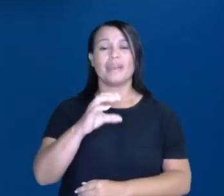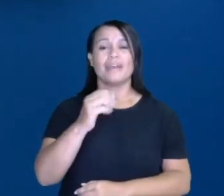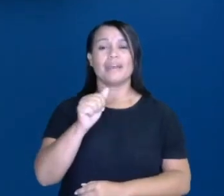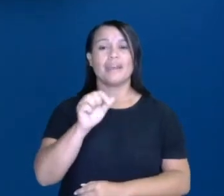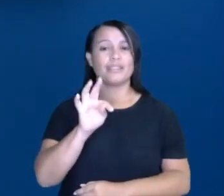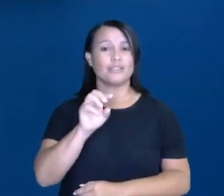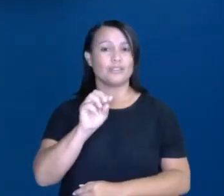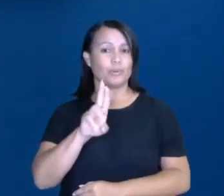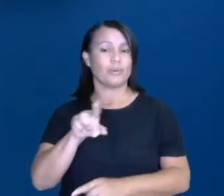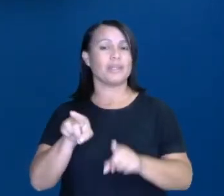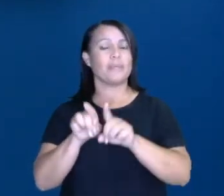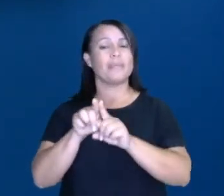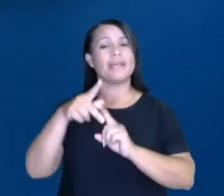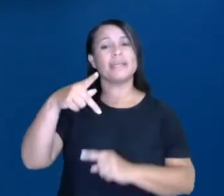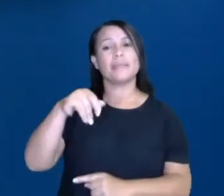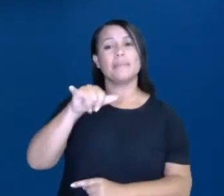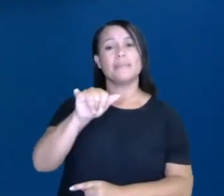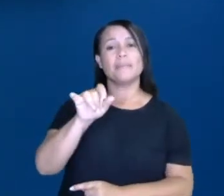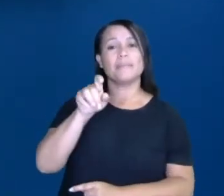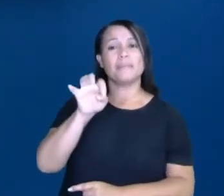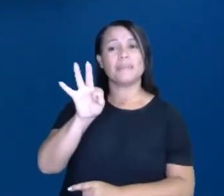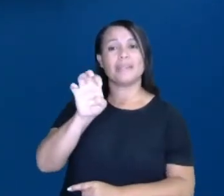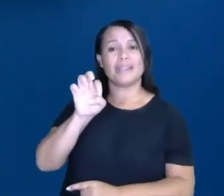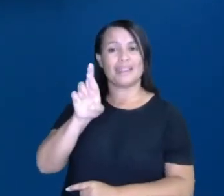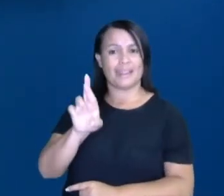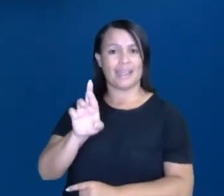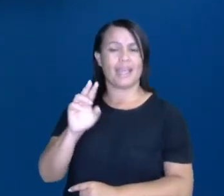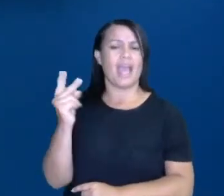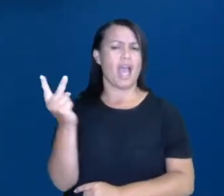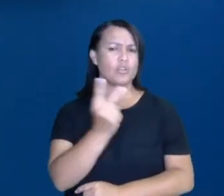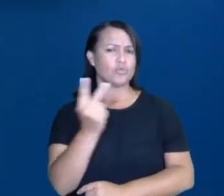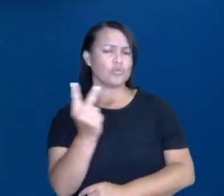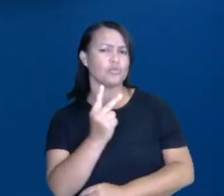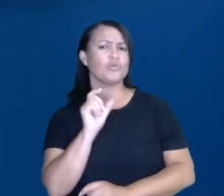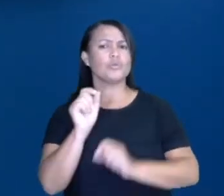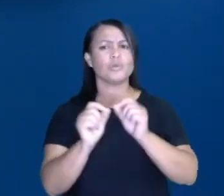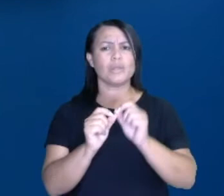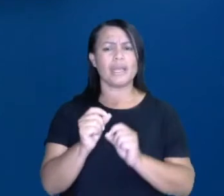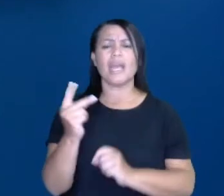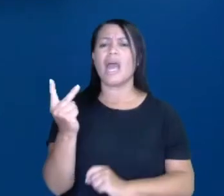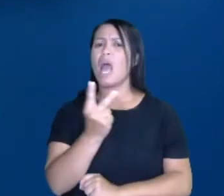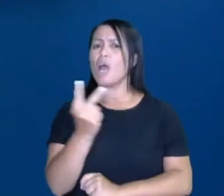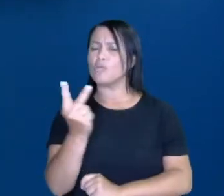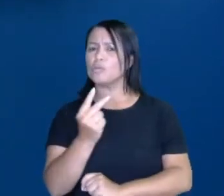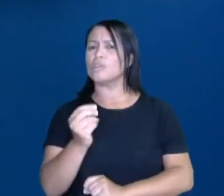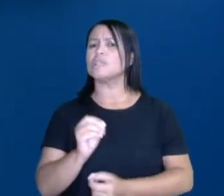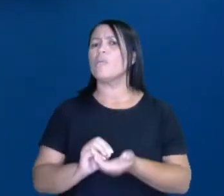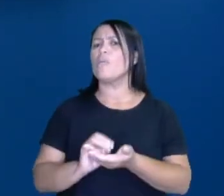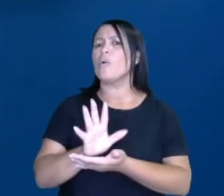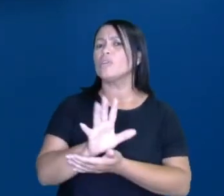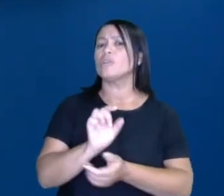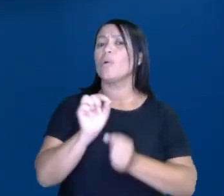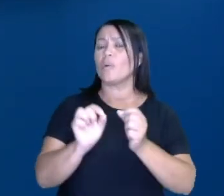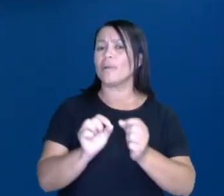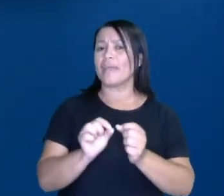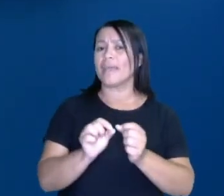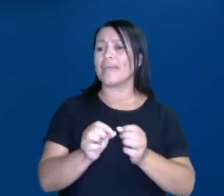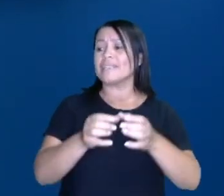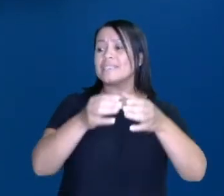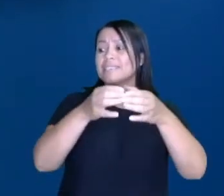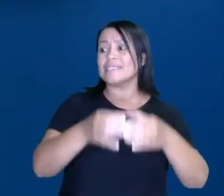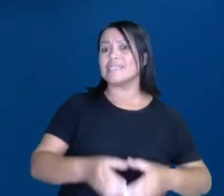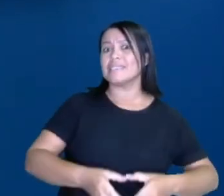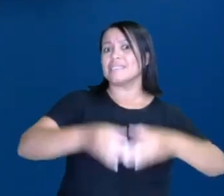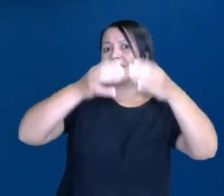Peter. A projeção de Peter e a projeção de Mercator, todas duas são projeções cilíndricas, só que